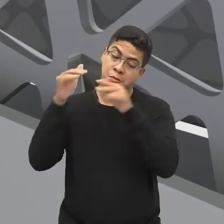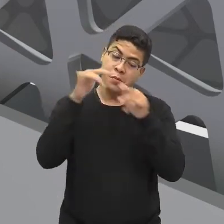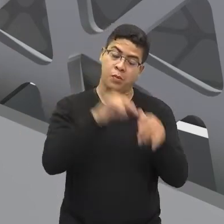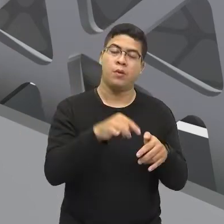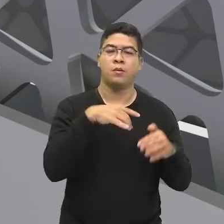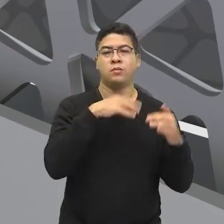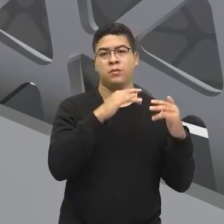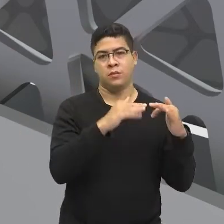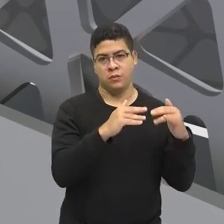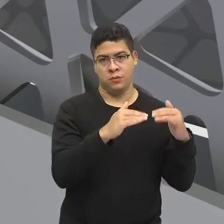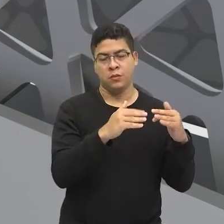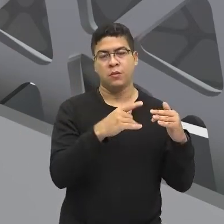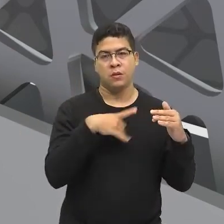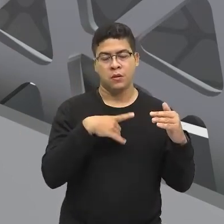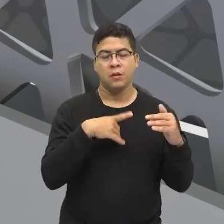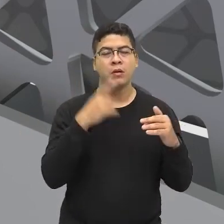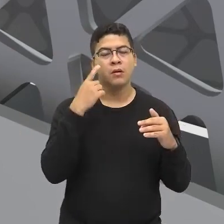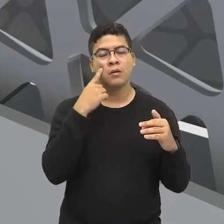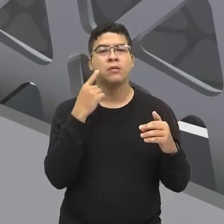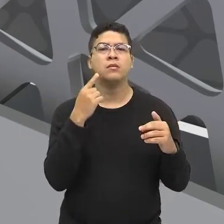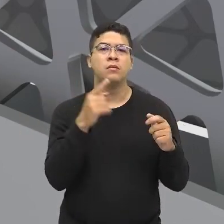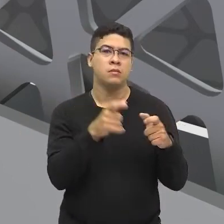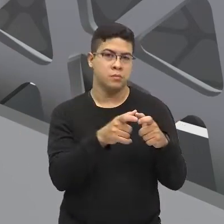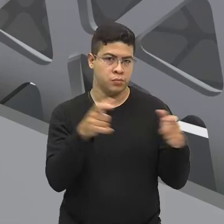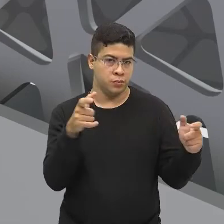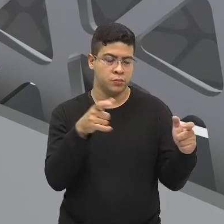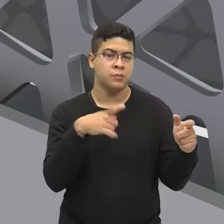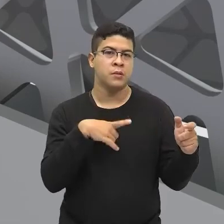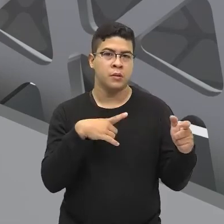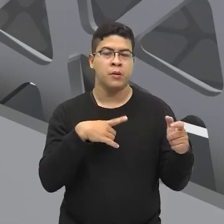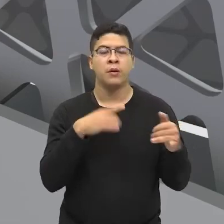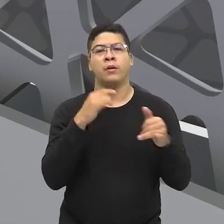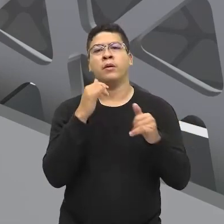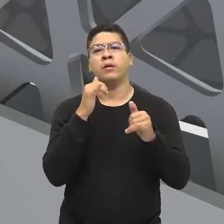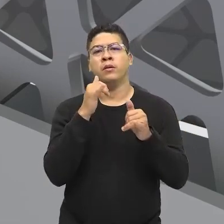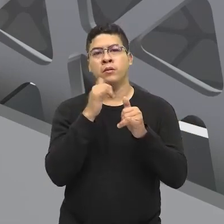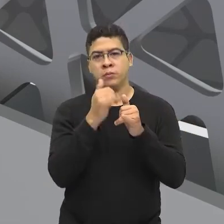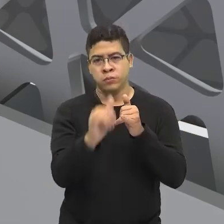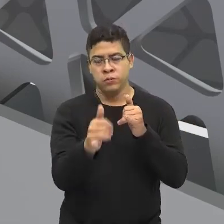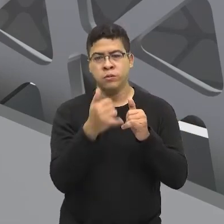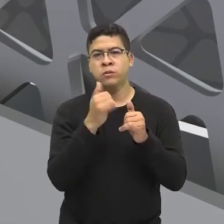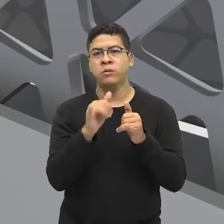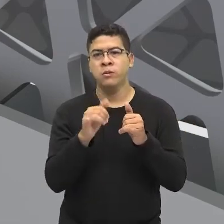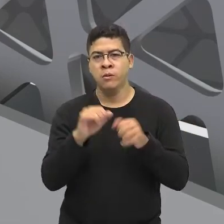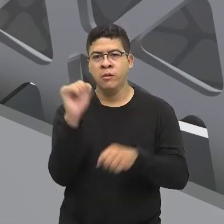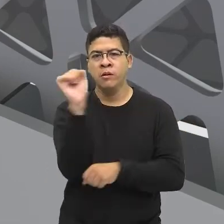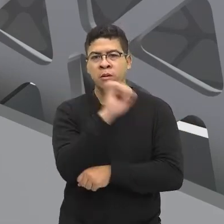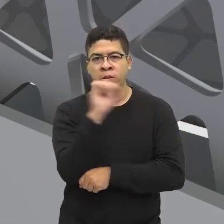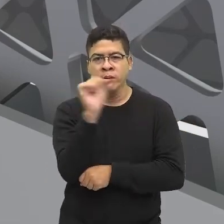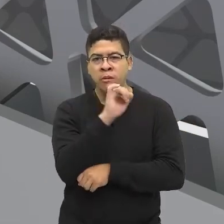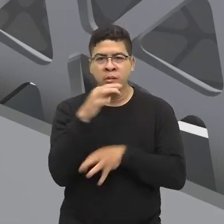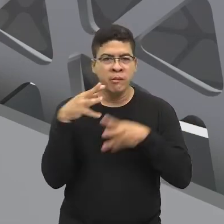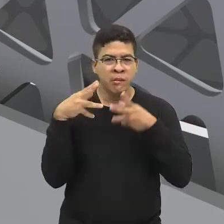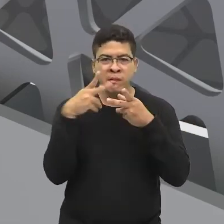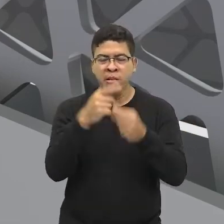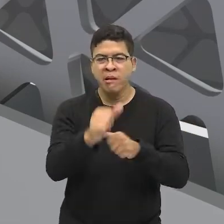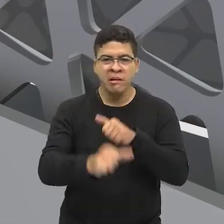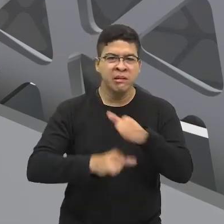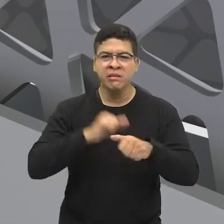grandes metrópoles, a eletricidade, os carros, tudo isso, toda essa evolução vai